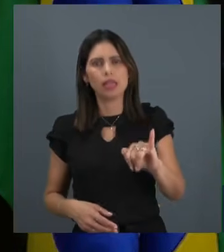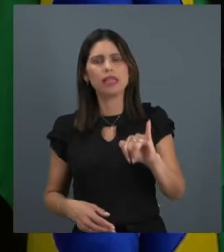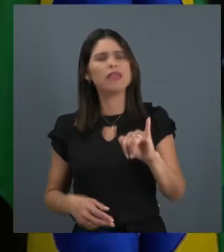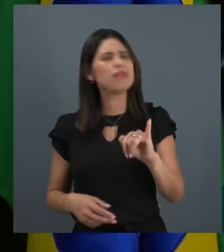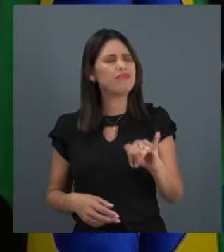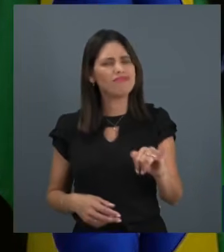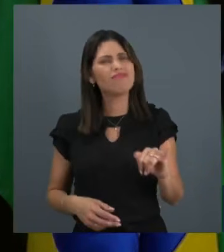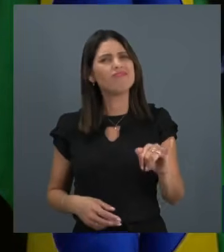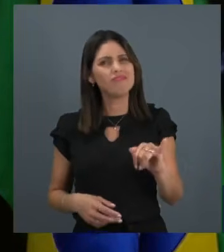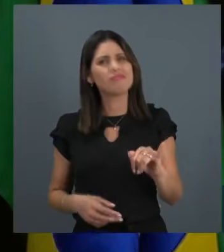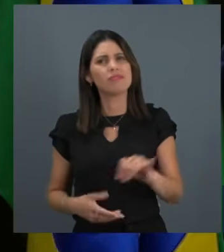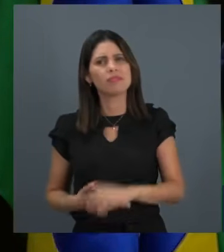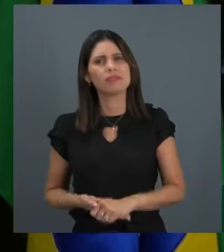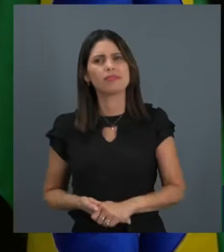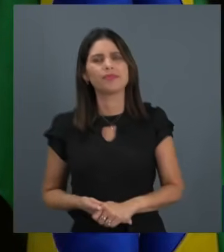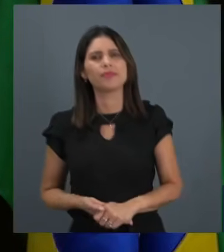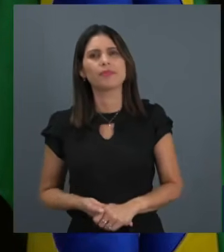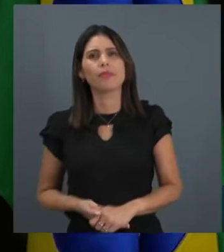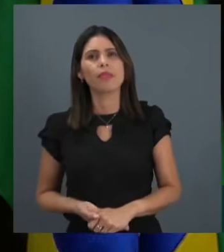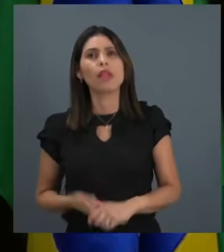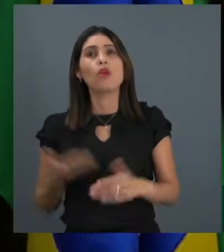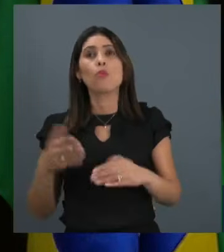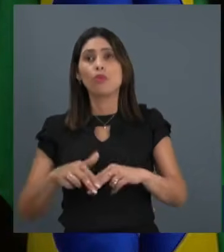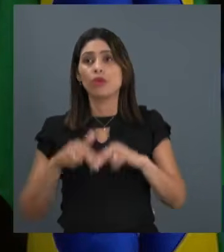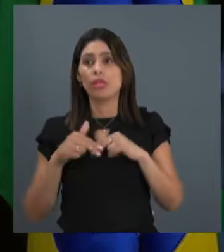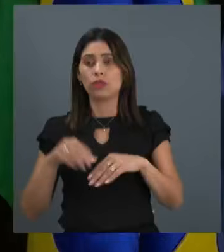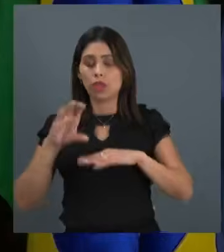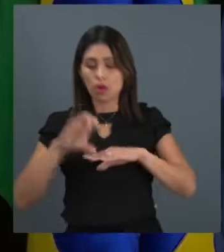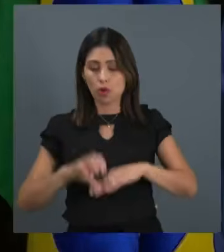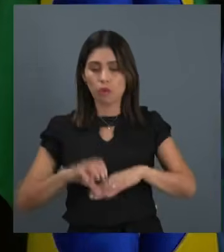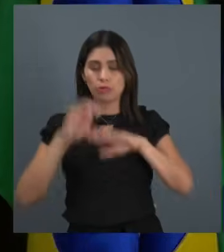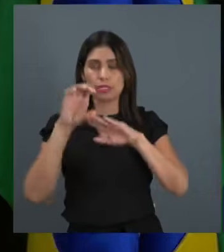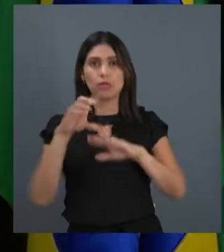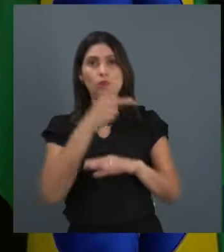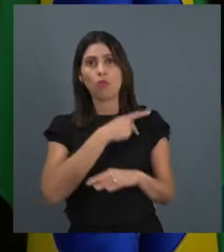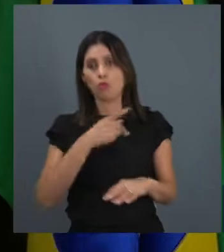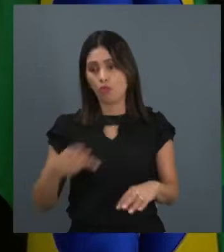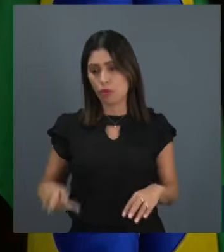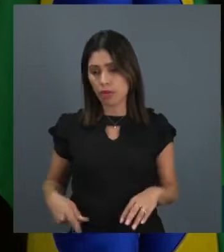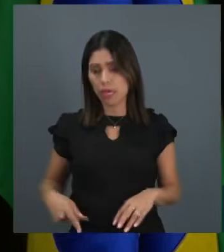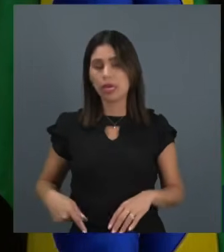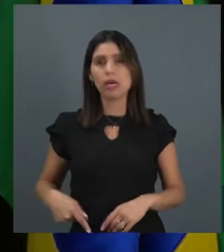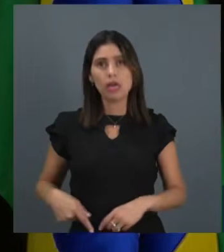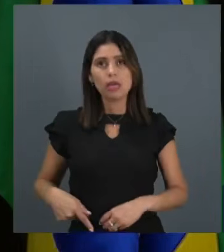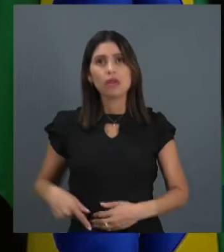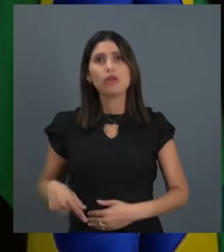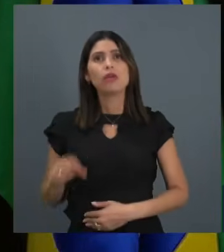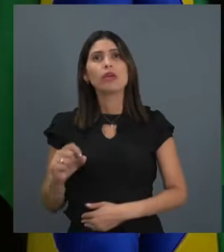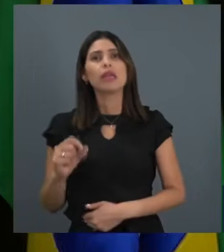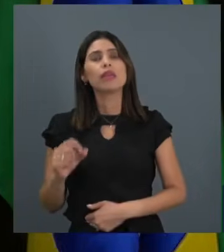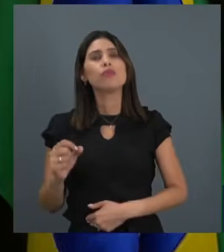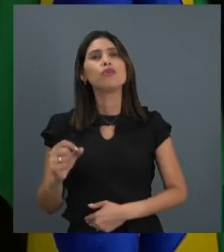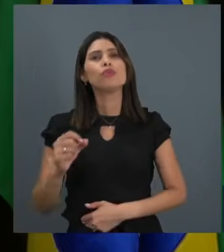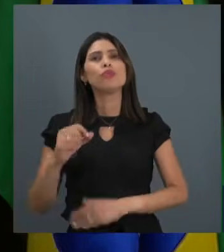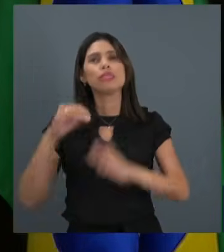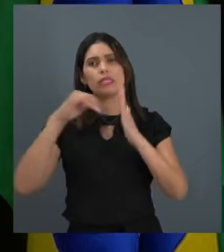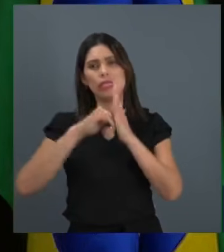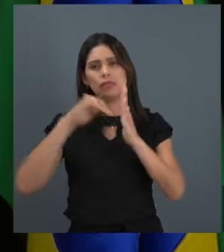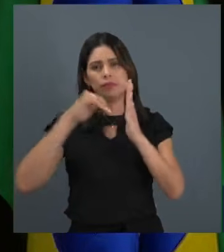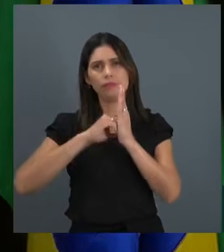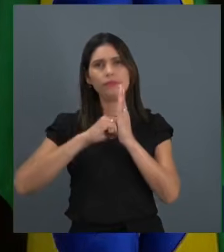basilar. A Comissão de Segurança Pública do Senado Federal, amanhã, senhor presidente, vai